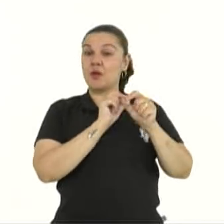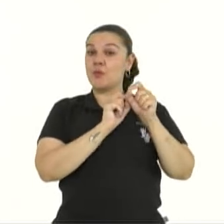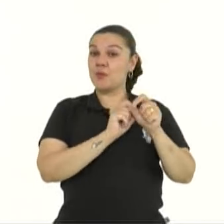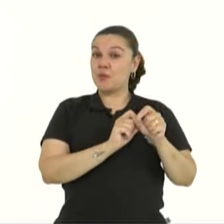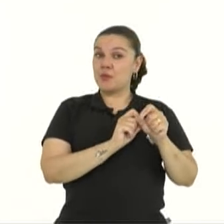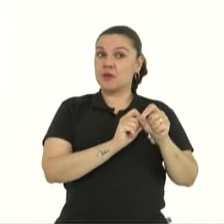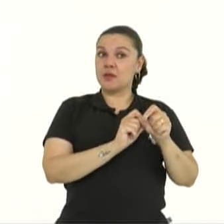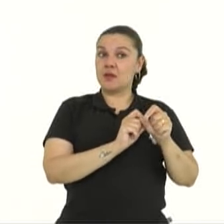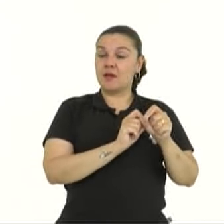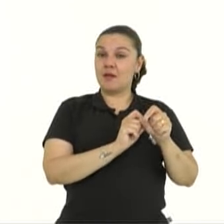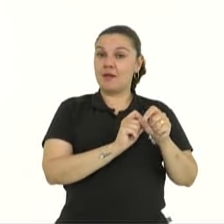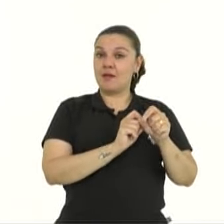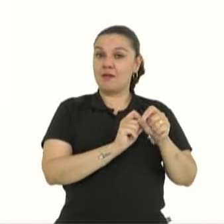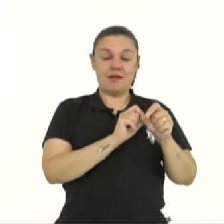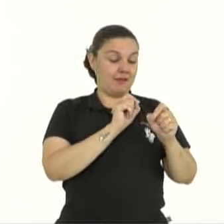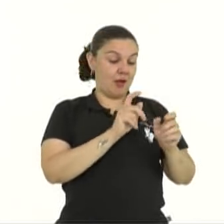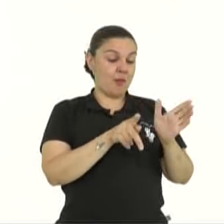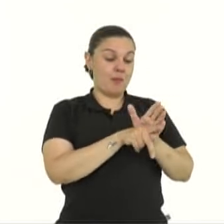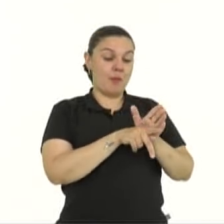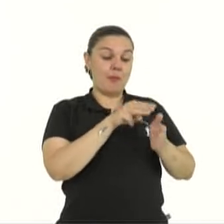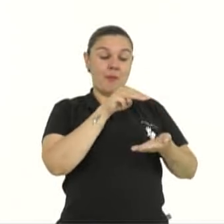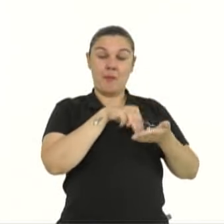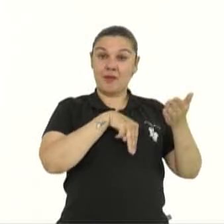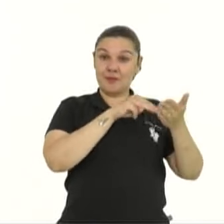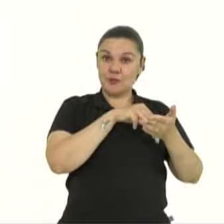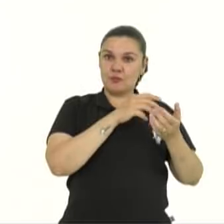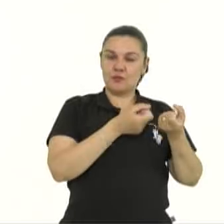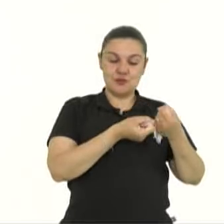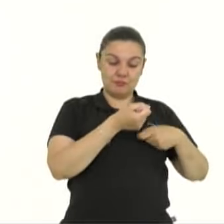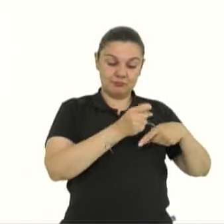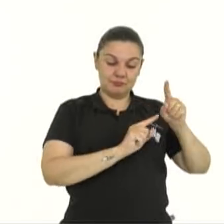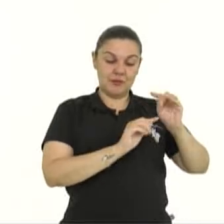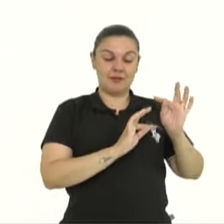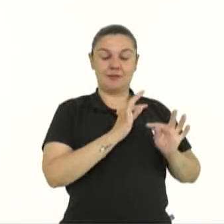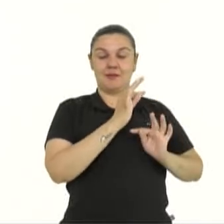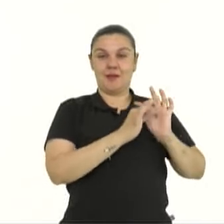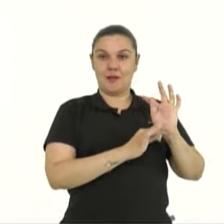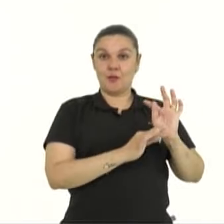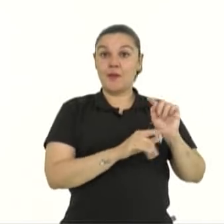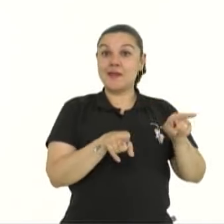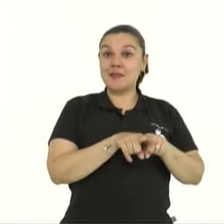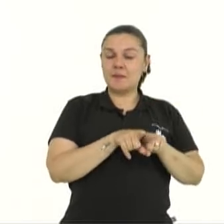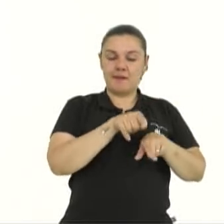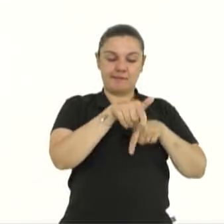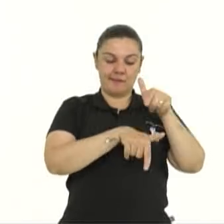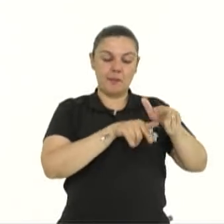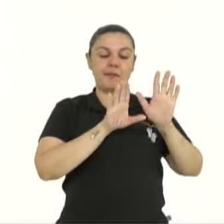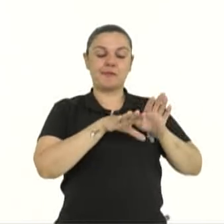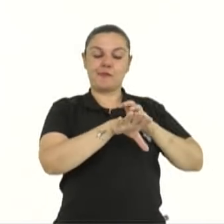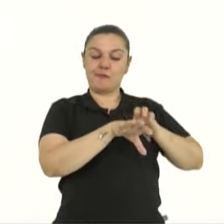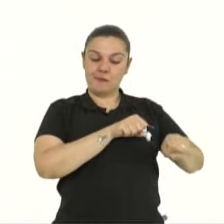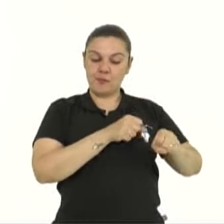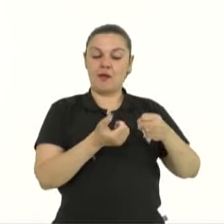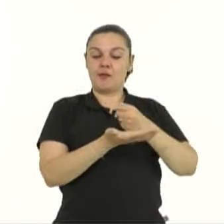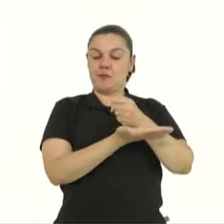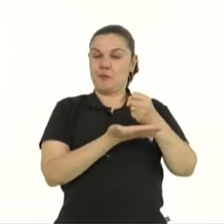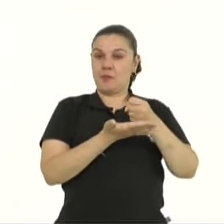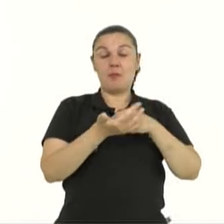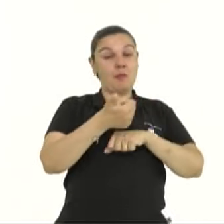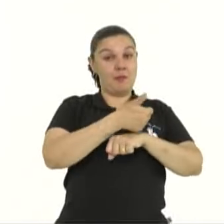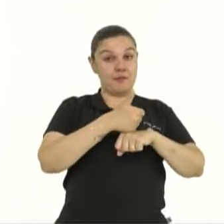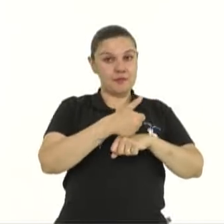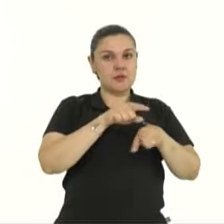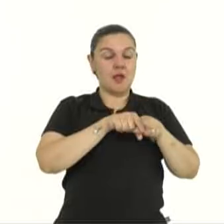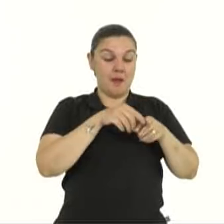produção métodos e inovações tecnológicas e mão de obra qualificada, que permite maior